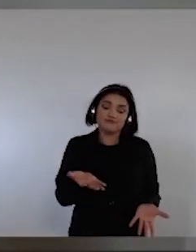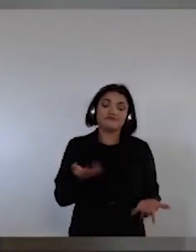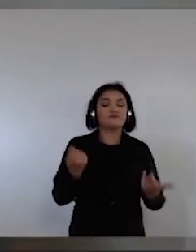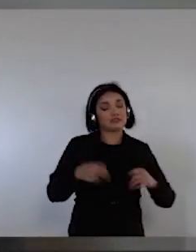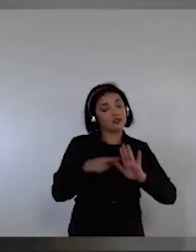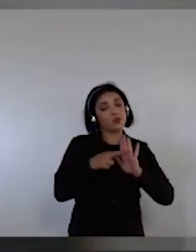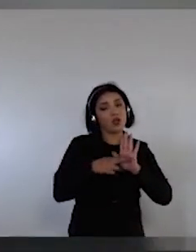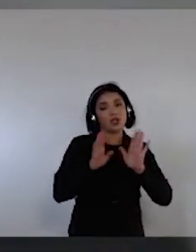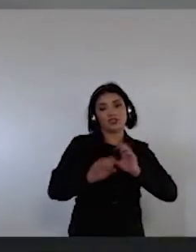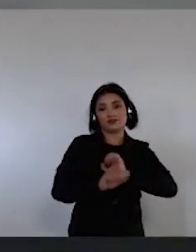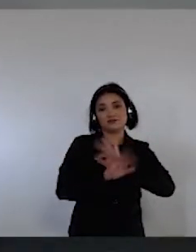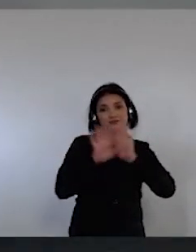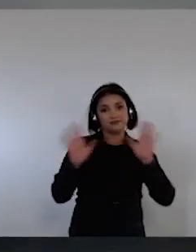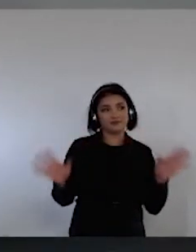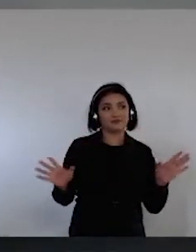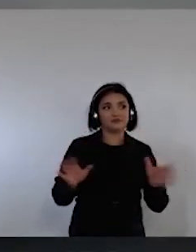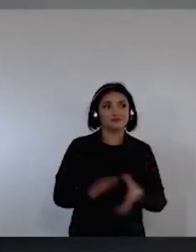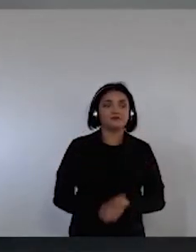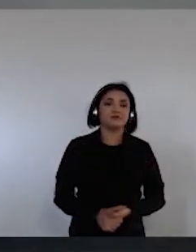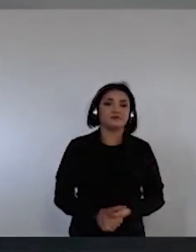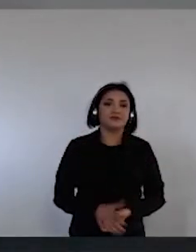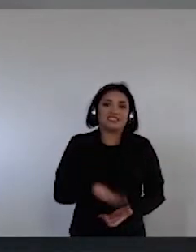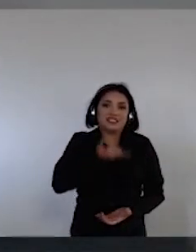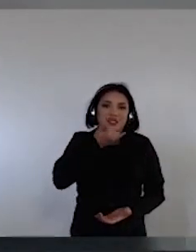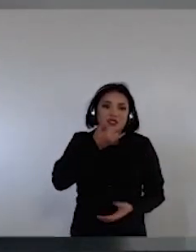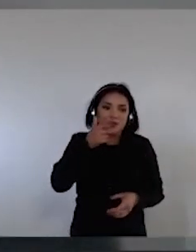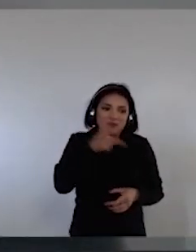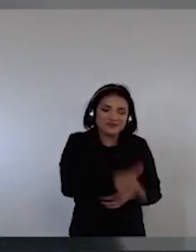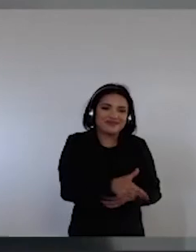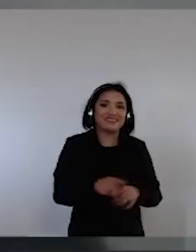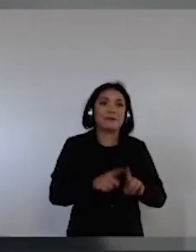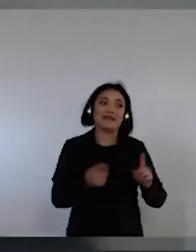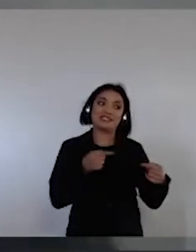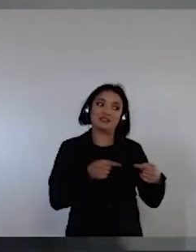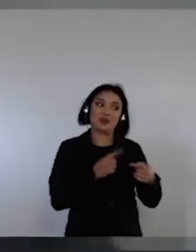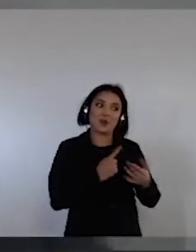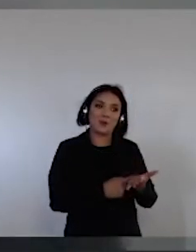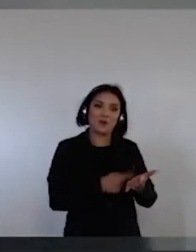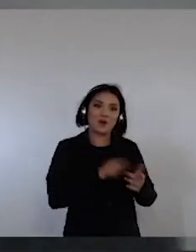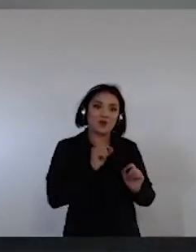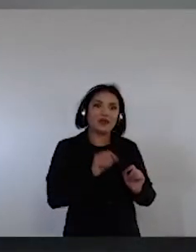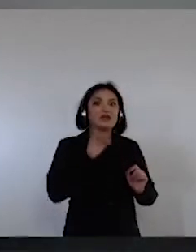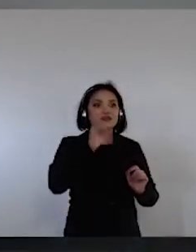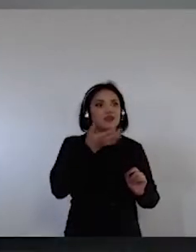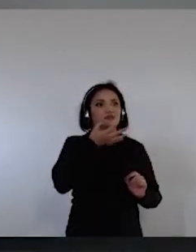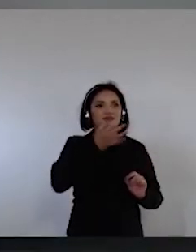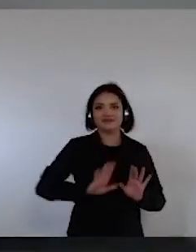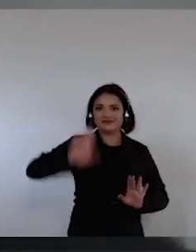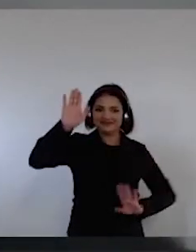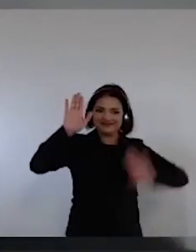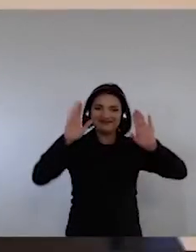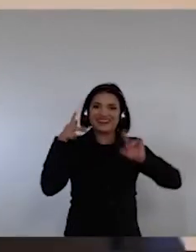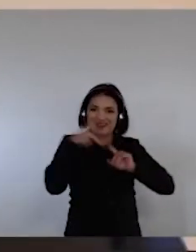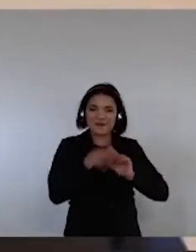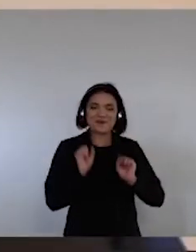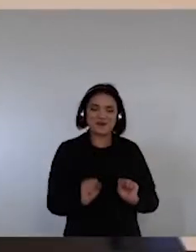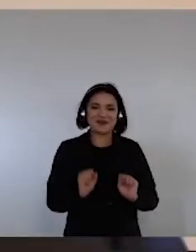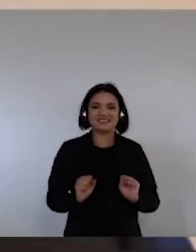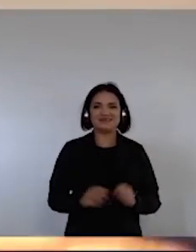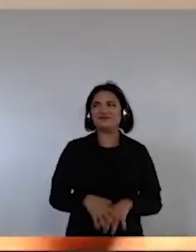atribuições que seriam dos órgãos fracionários, né, as turmas, por exemplo. Eu acho que a gente, enfim, se é